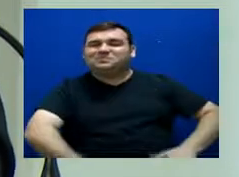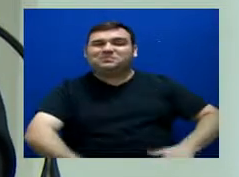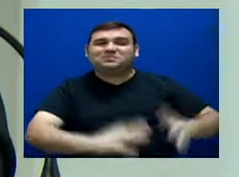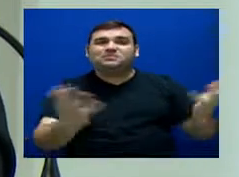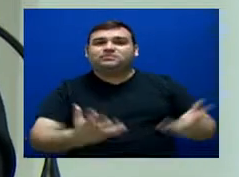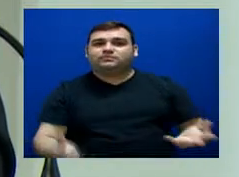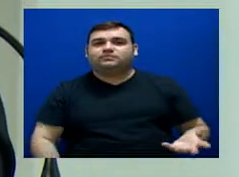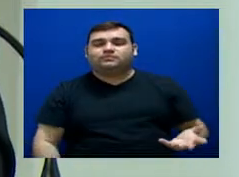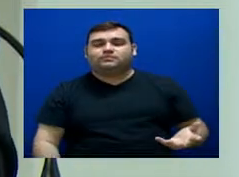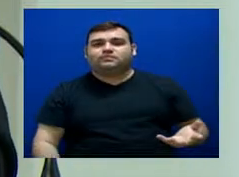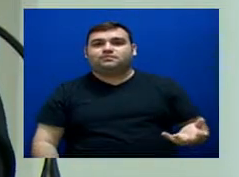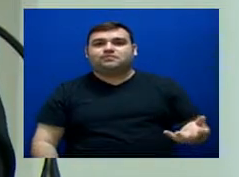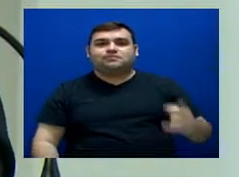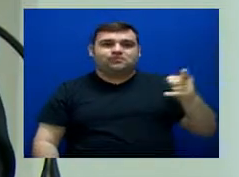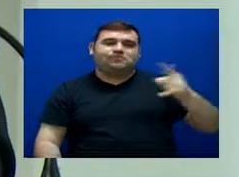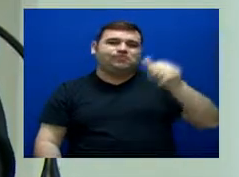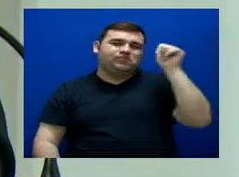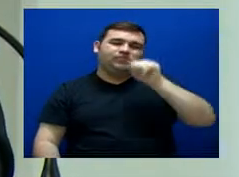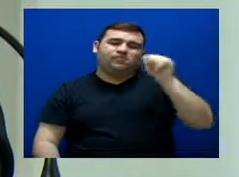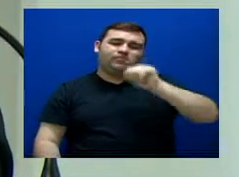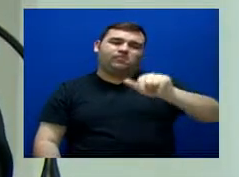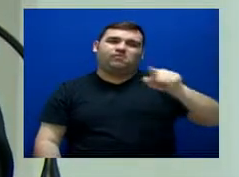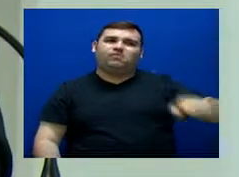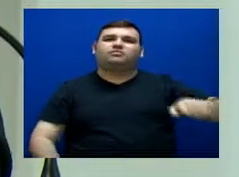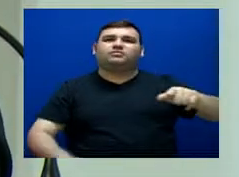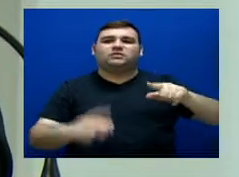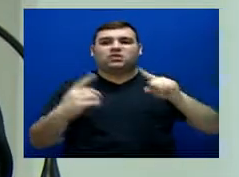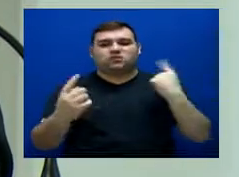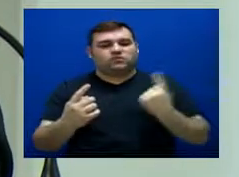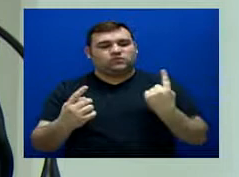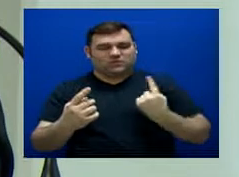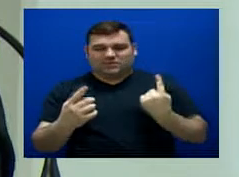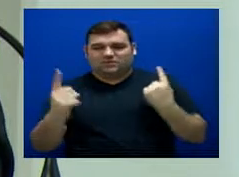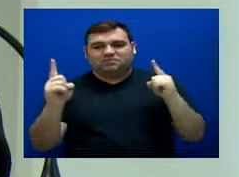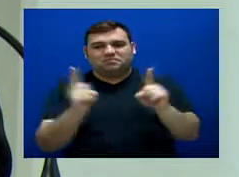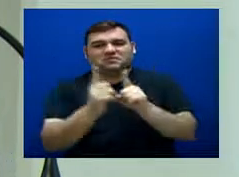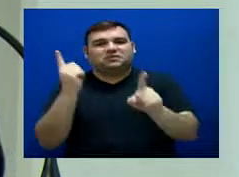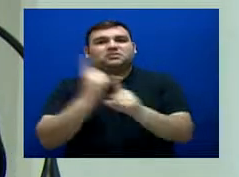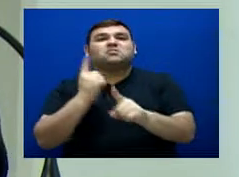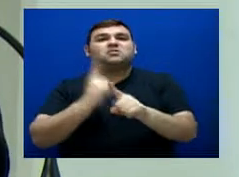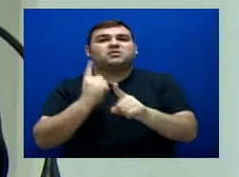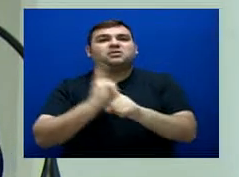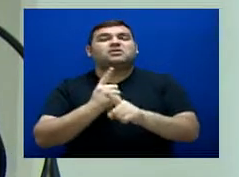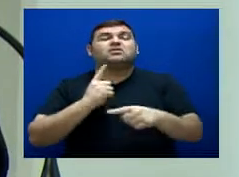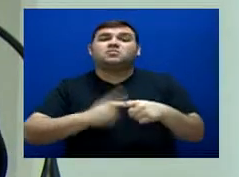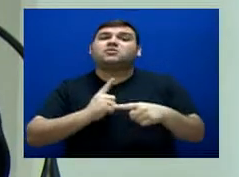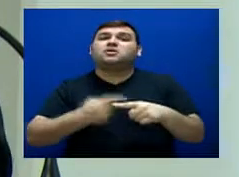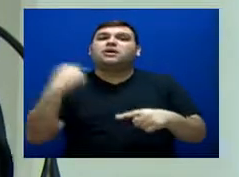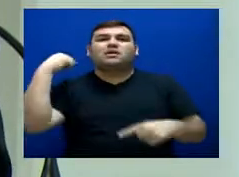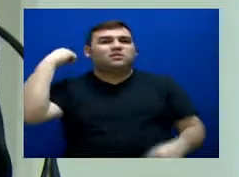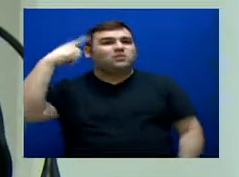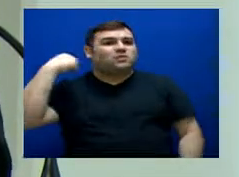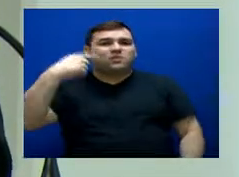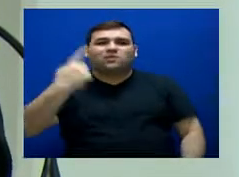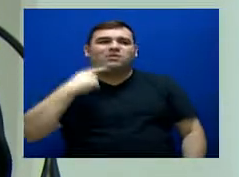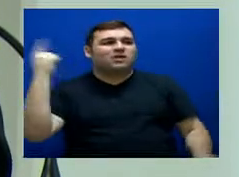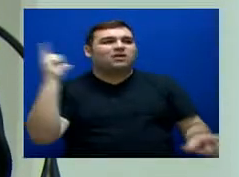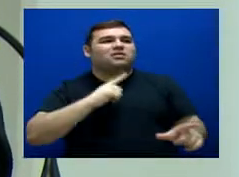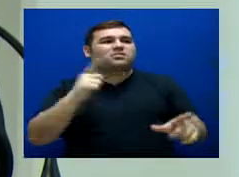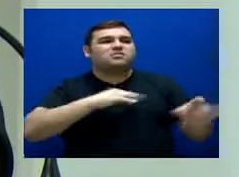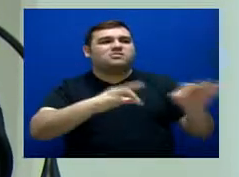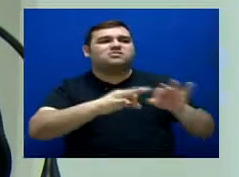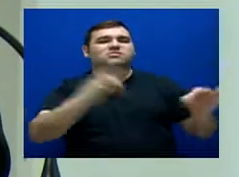seria ingênua ao ponto de se sujeitar a estar sozinha com ele na sala, porque do jeito que ela é louco, não tenha dúvida que ele ia armar uma casinha para